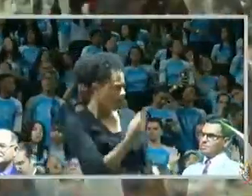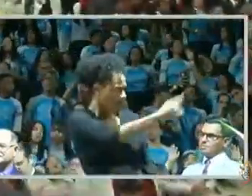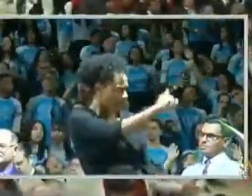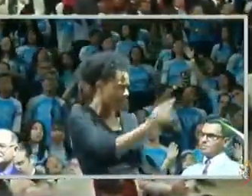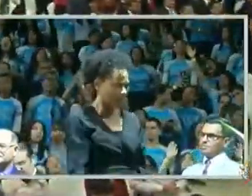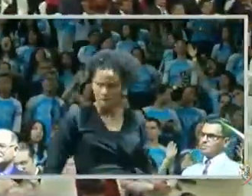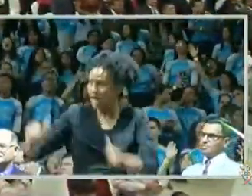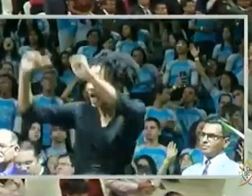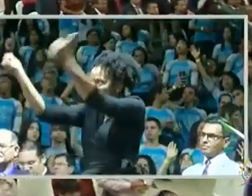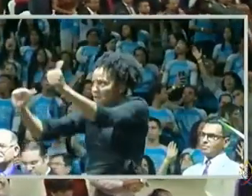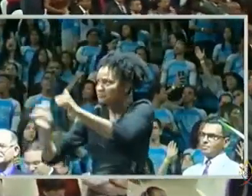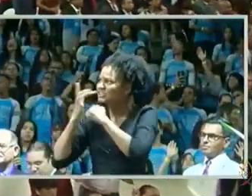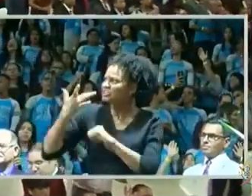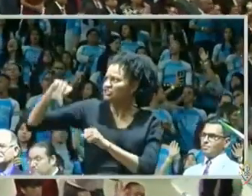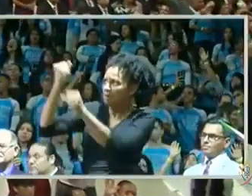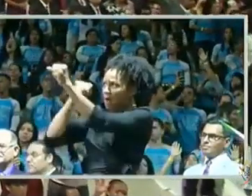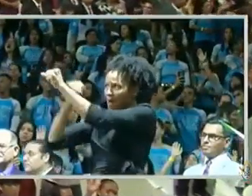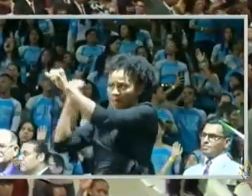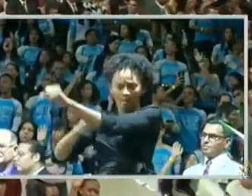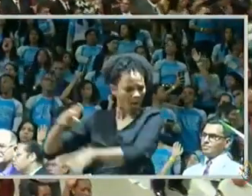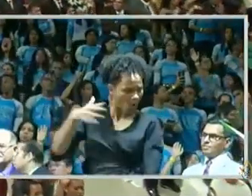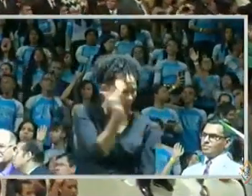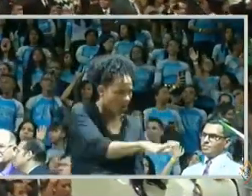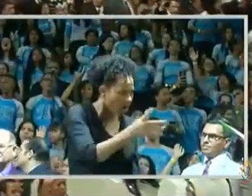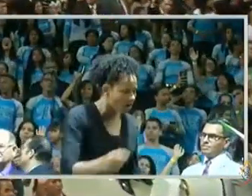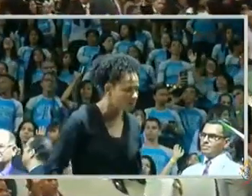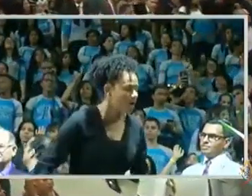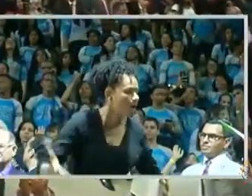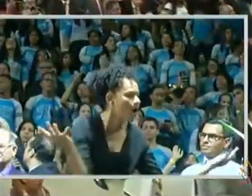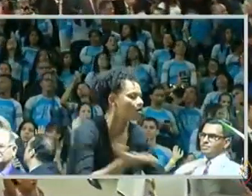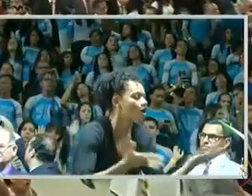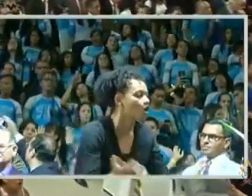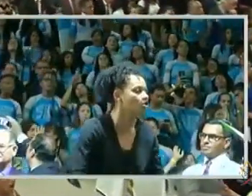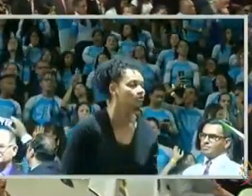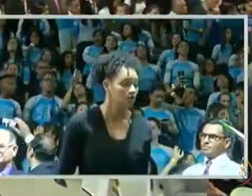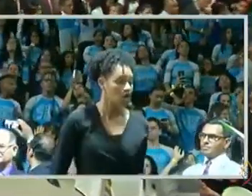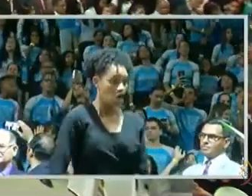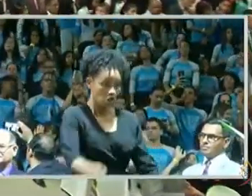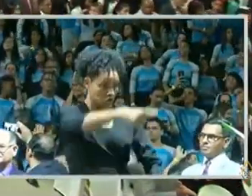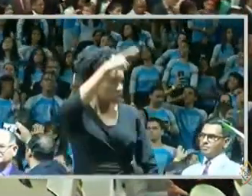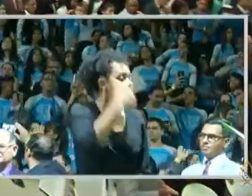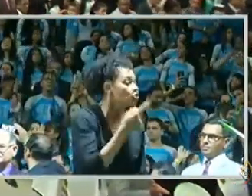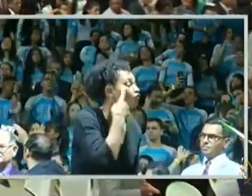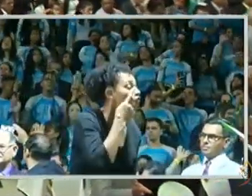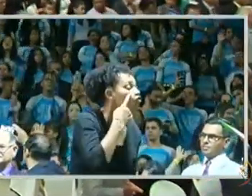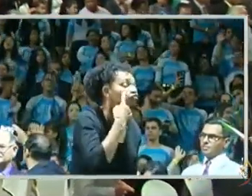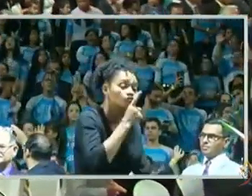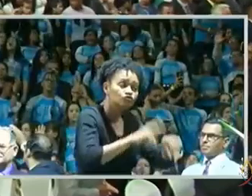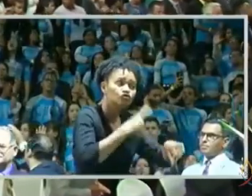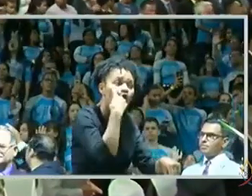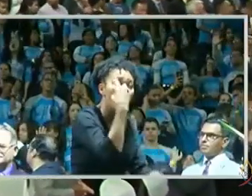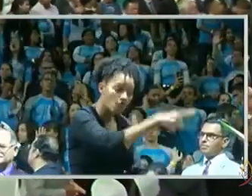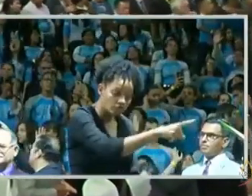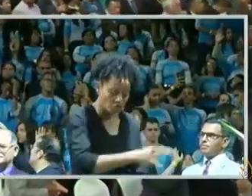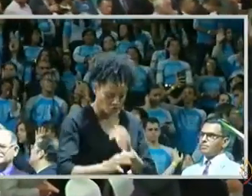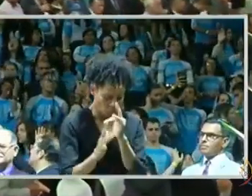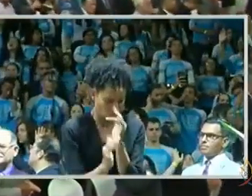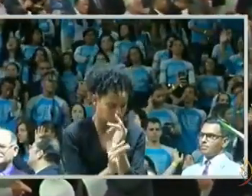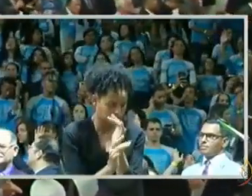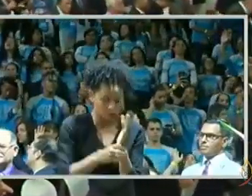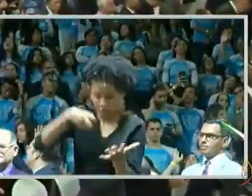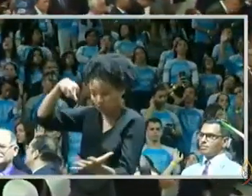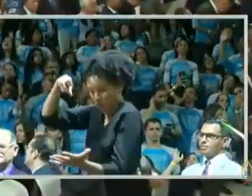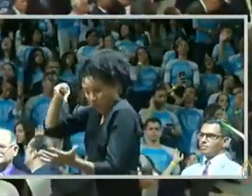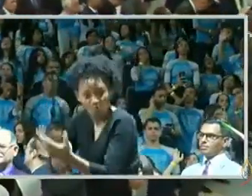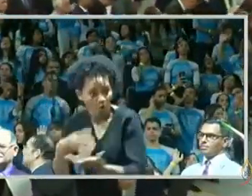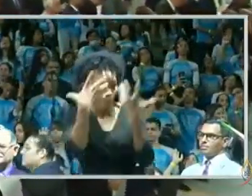a imagem de ouro que mandei erguer. Pois agora, quando vocês ouvirem os instrumentos tocarem, se vocês se dispuserem